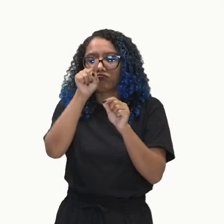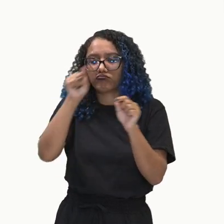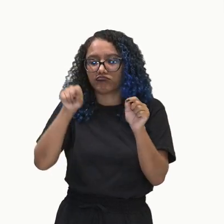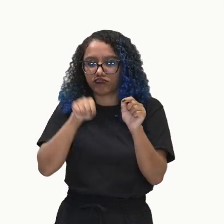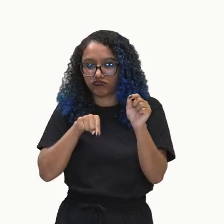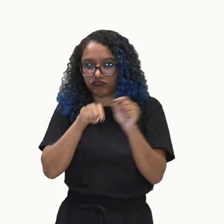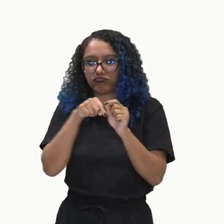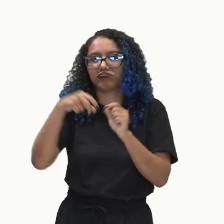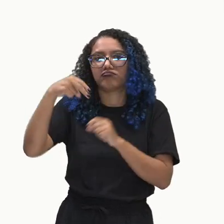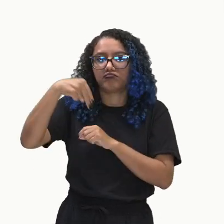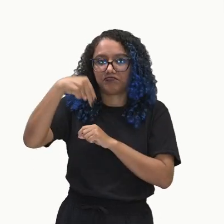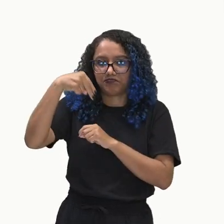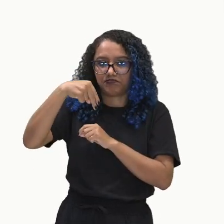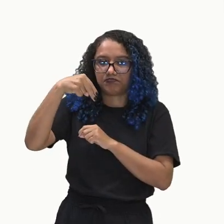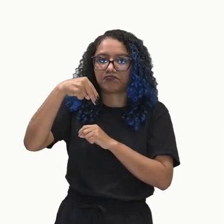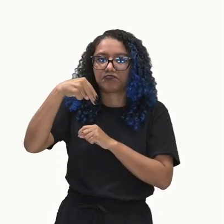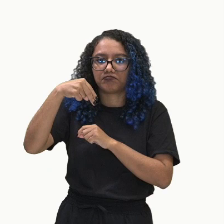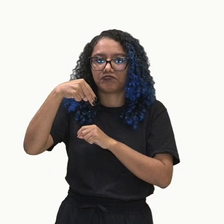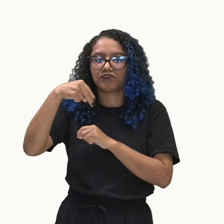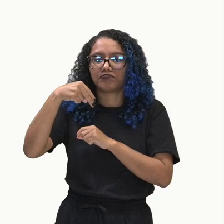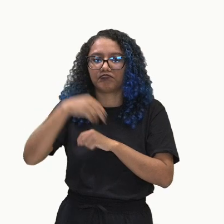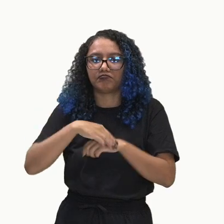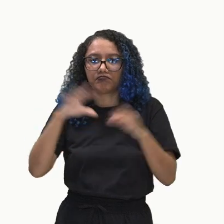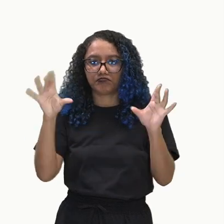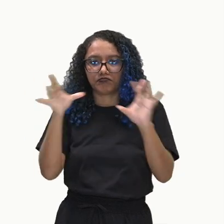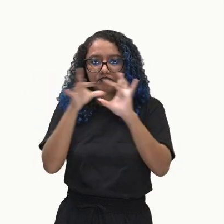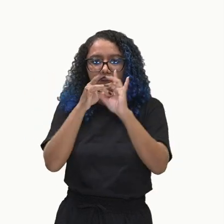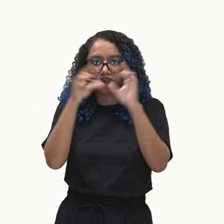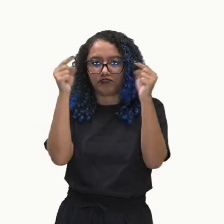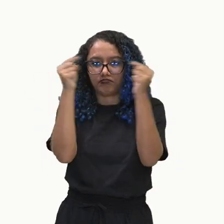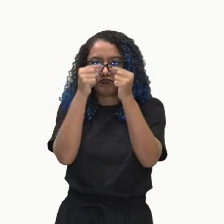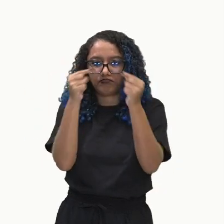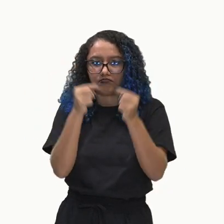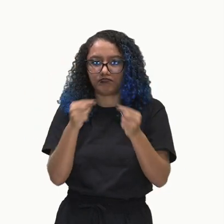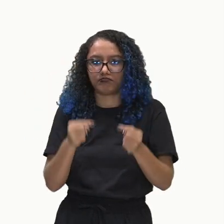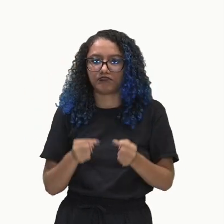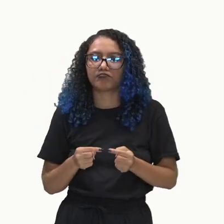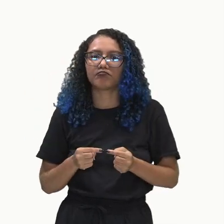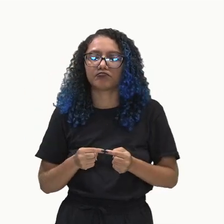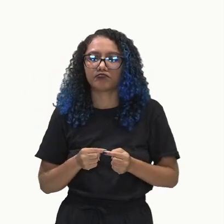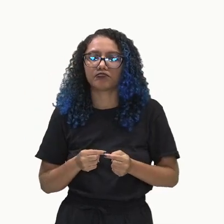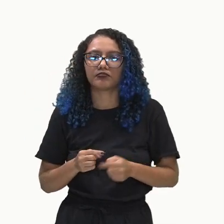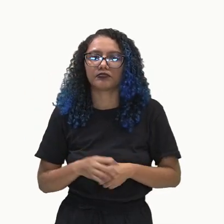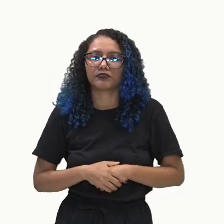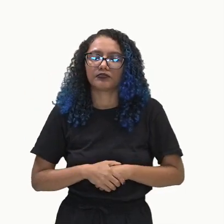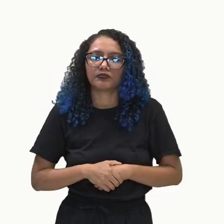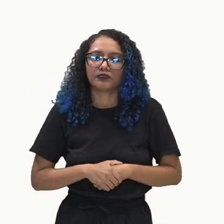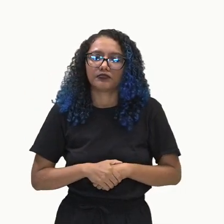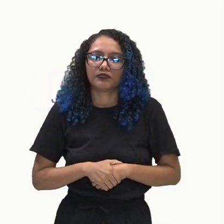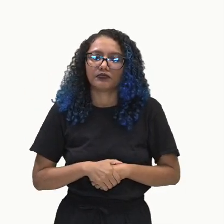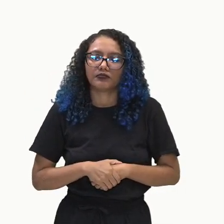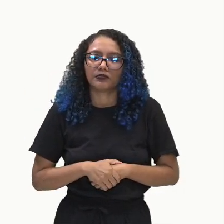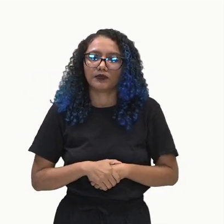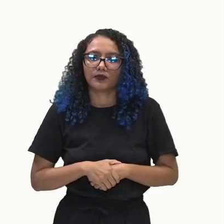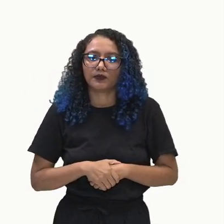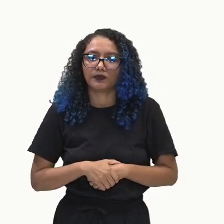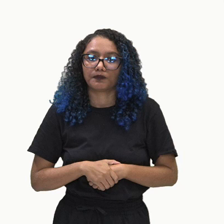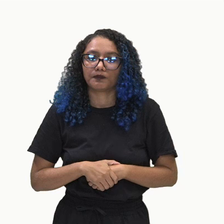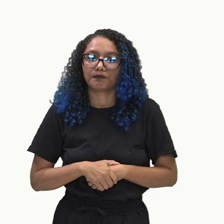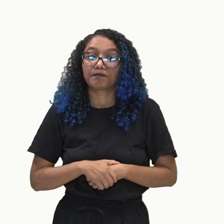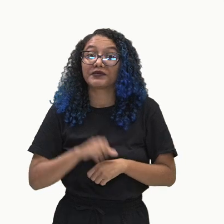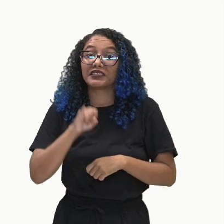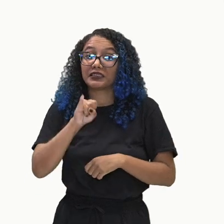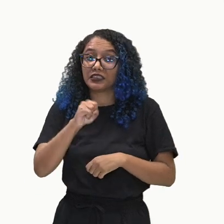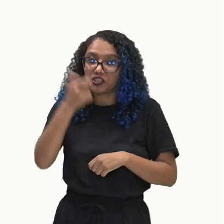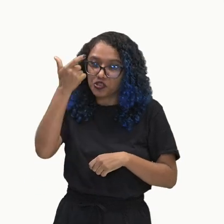né? Esse pareamento que está sendo mostrado para vocês é proposital. Se eu puder